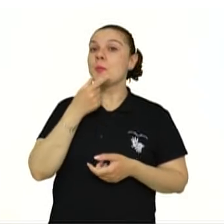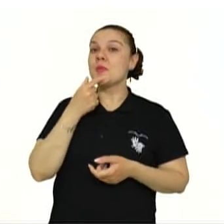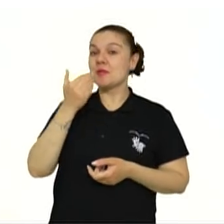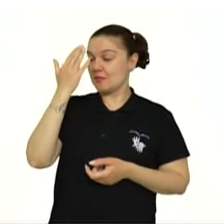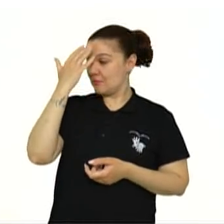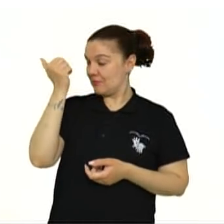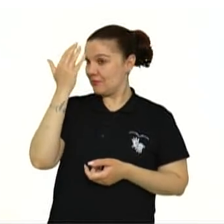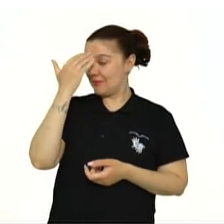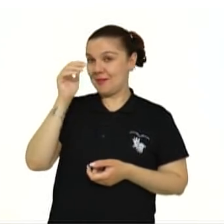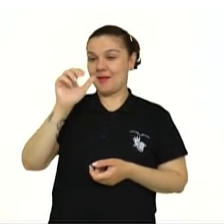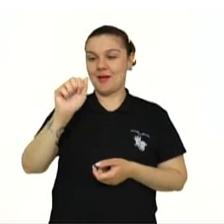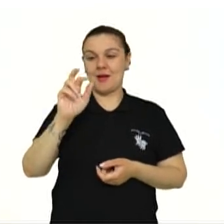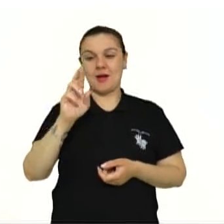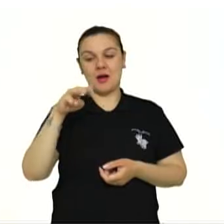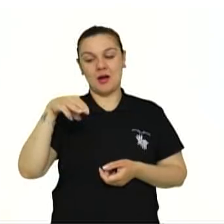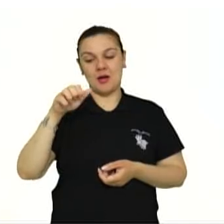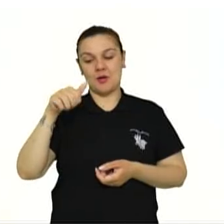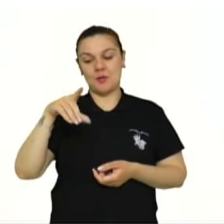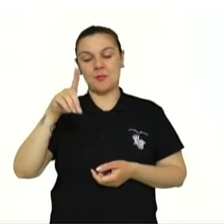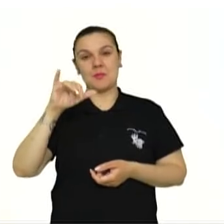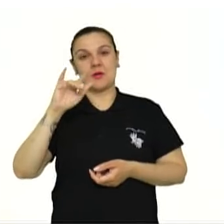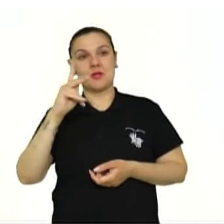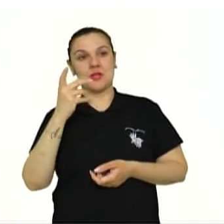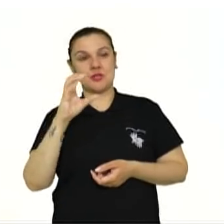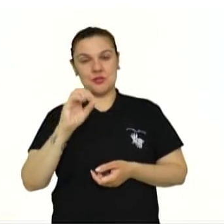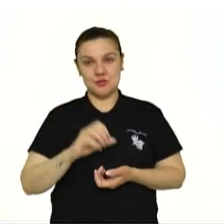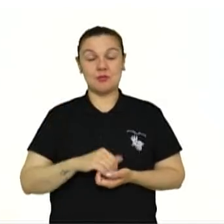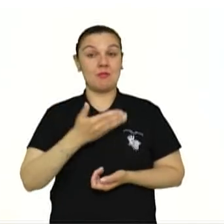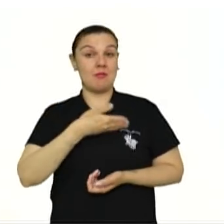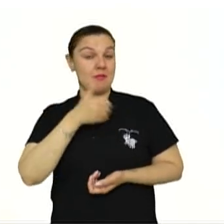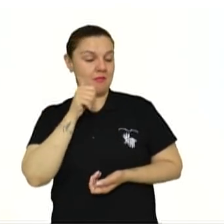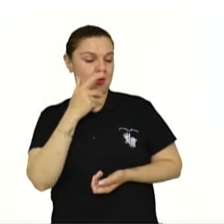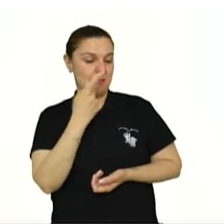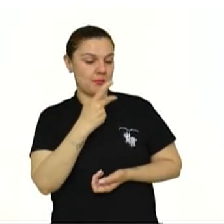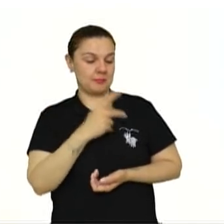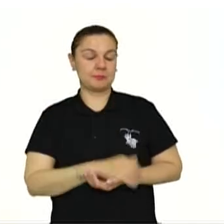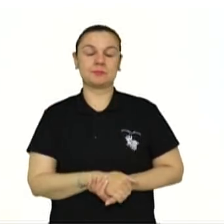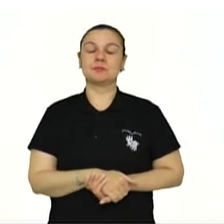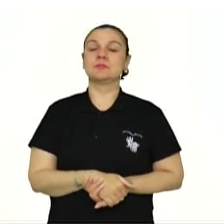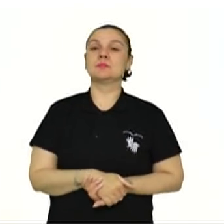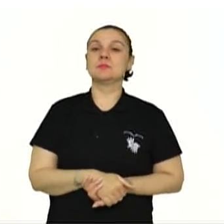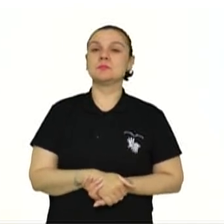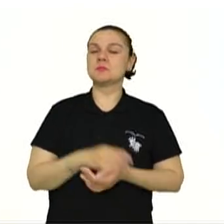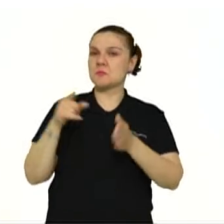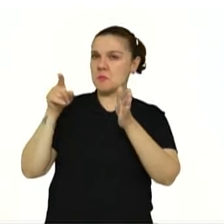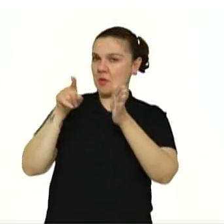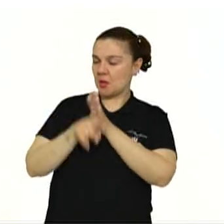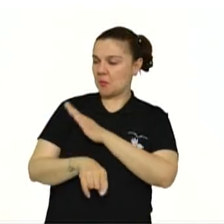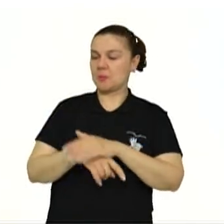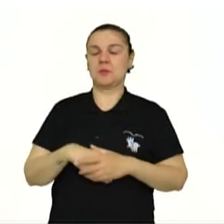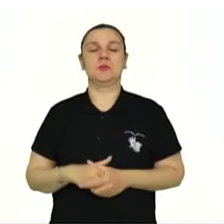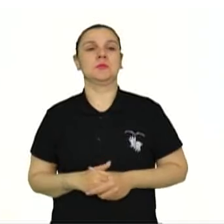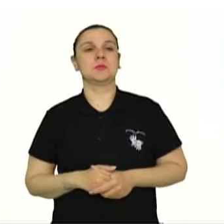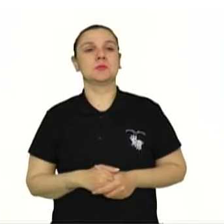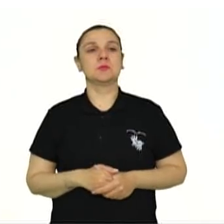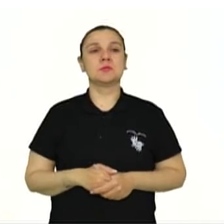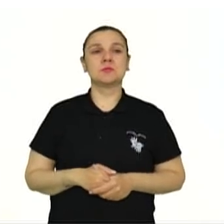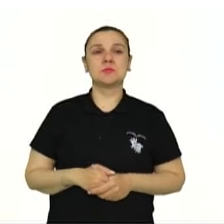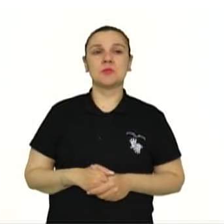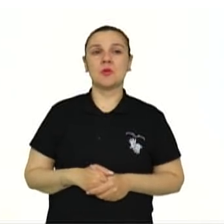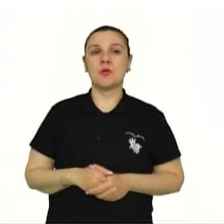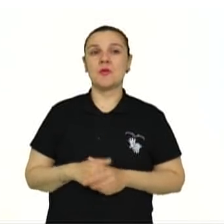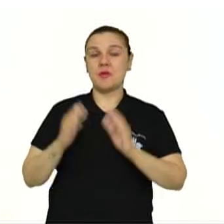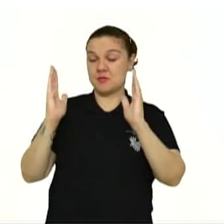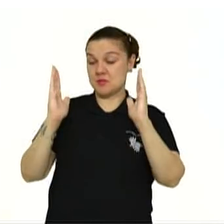né, que é o personagem principal, né, e aqui a sua amiga. Aí a perguntinha tal, e aqui